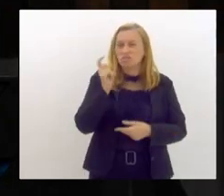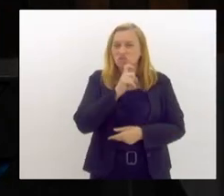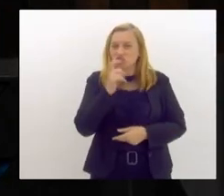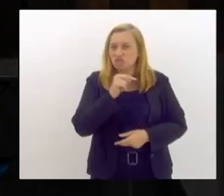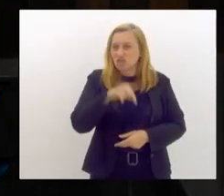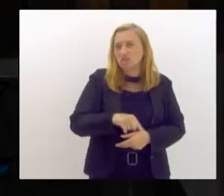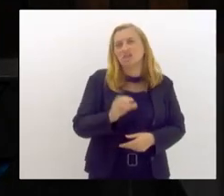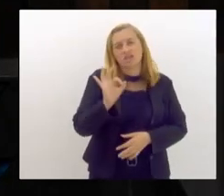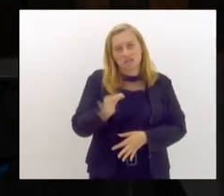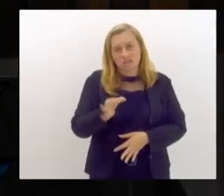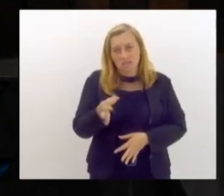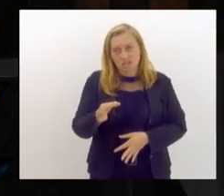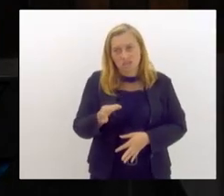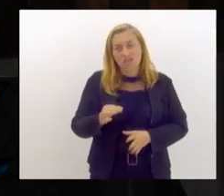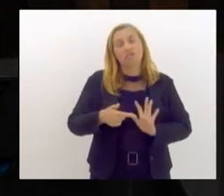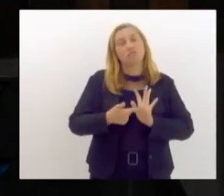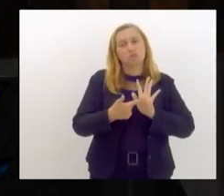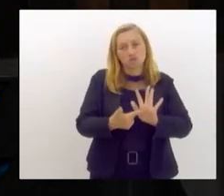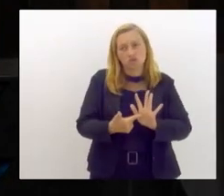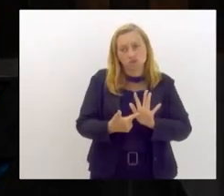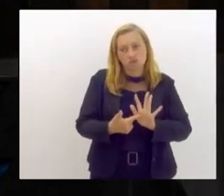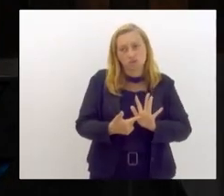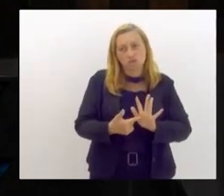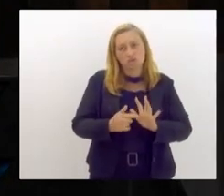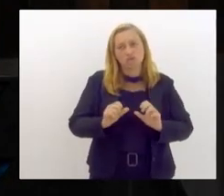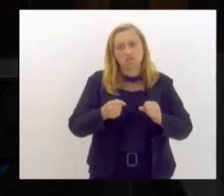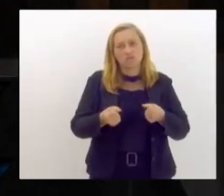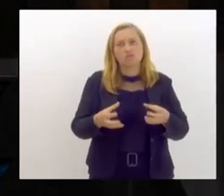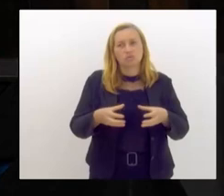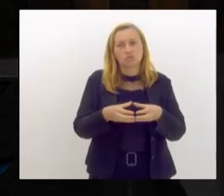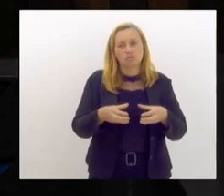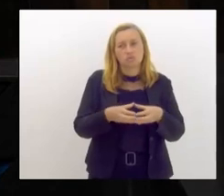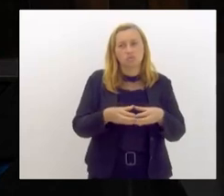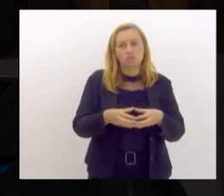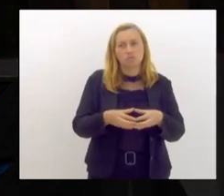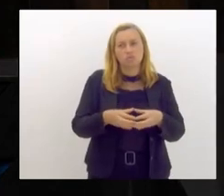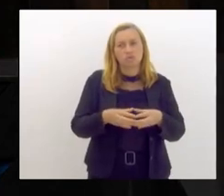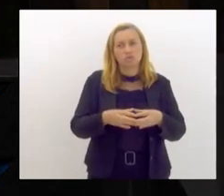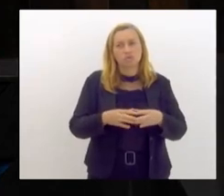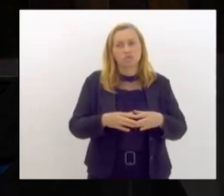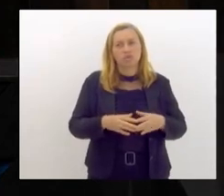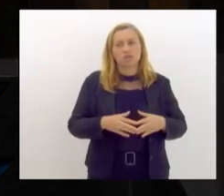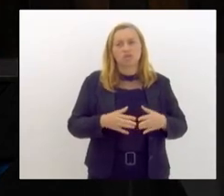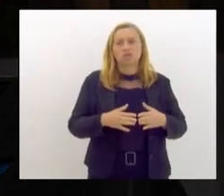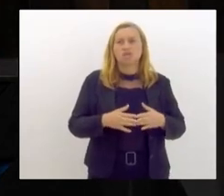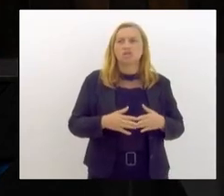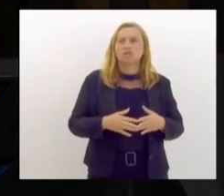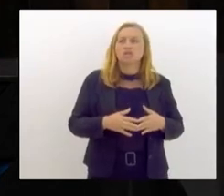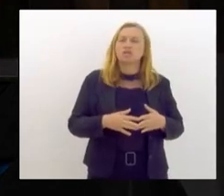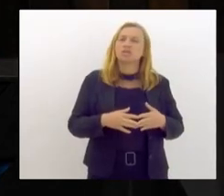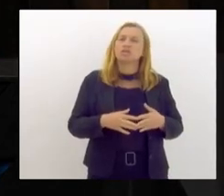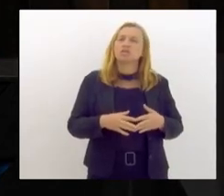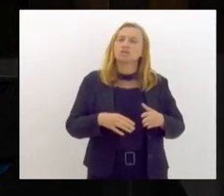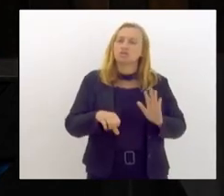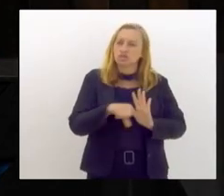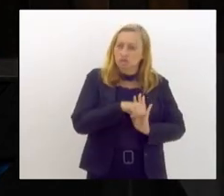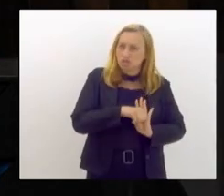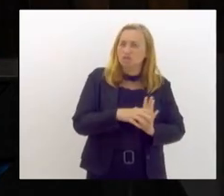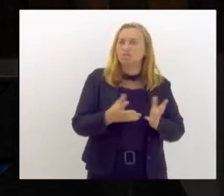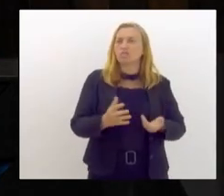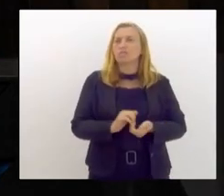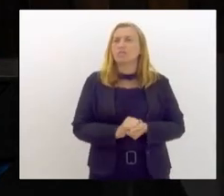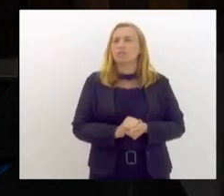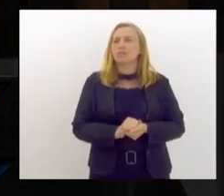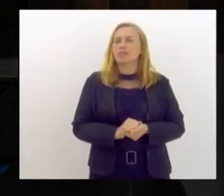que certamente serão desvendadas com a força de uma comissão parlamentar de inquérito. Então, não posso deixar de mencionar isso, fazer uma